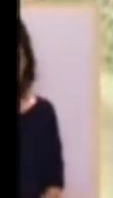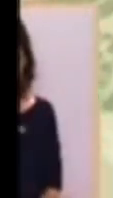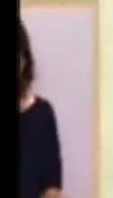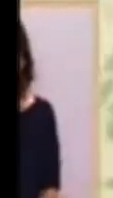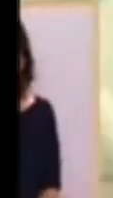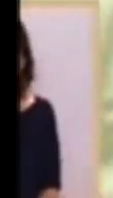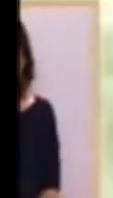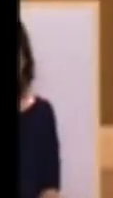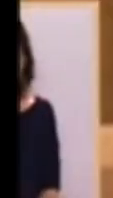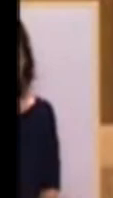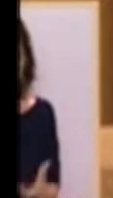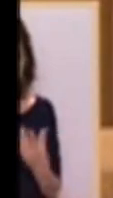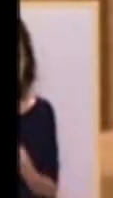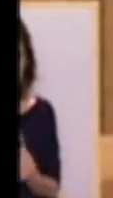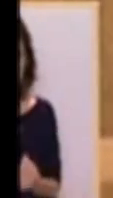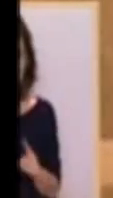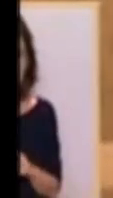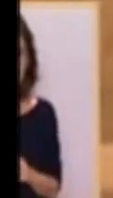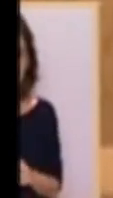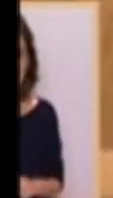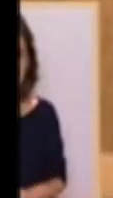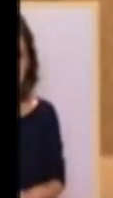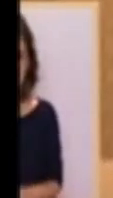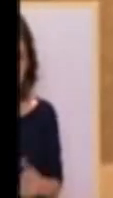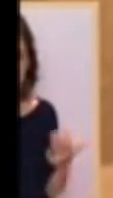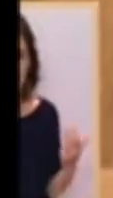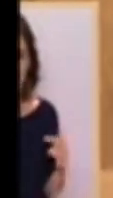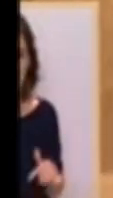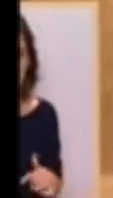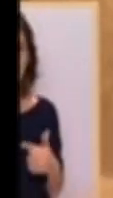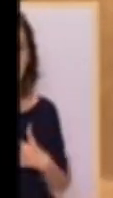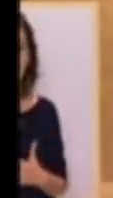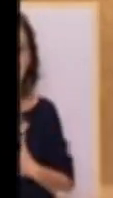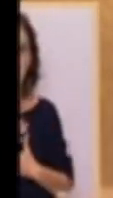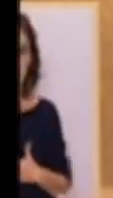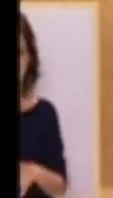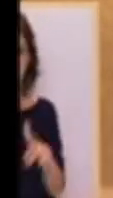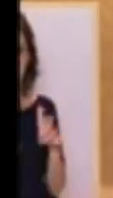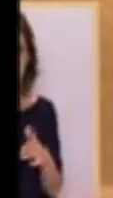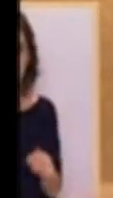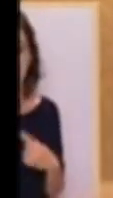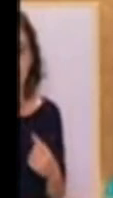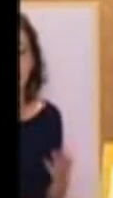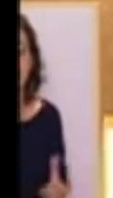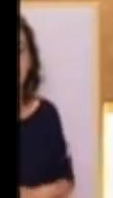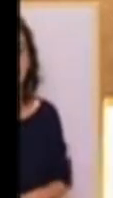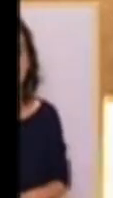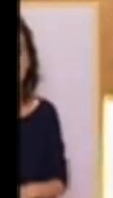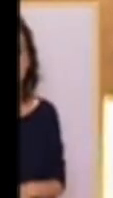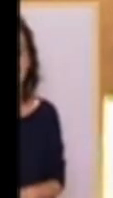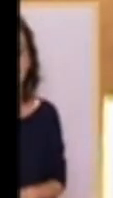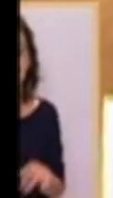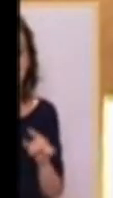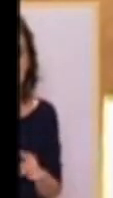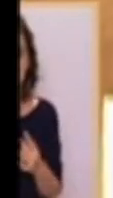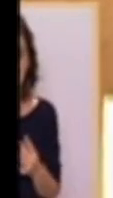E vais voltar a estar com ele em dezembro? Não, ele vem cá em dezembro, tem um concerto cá. E eu fiquei amiga de algumas pessoas depois disto.